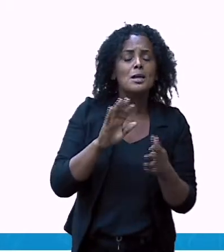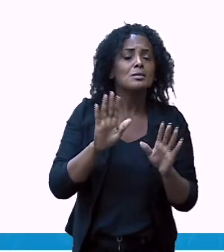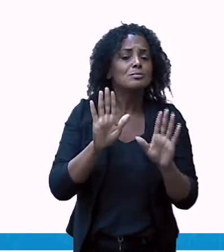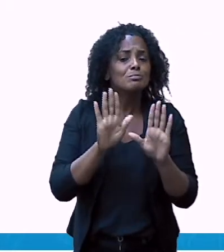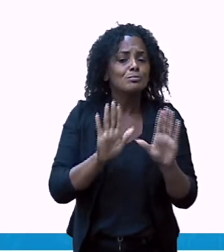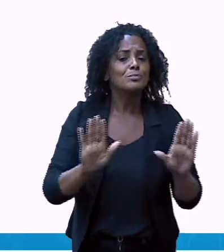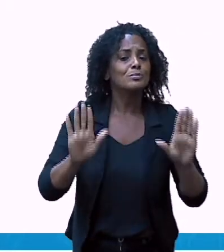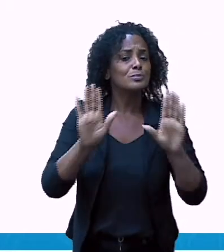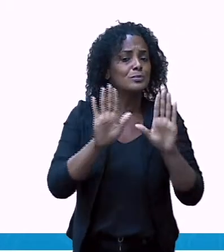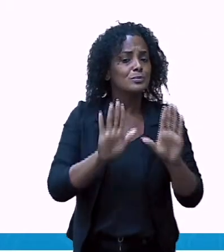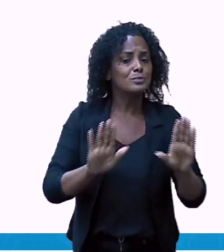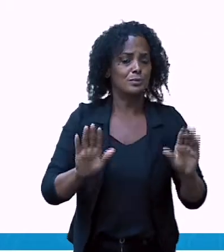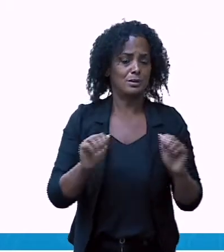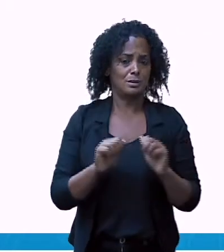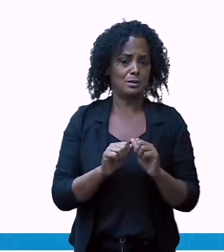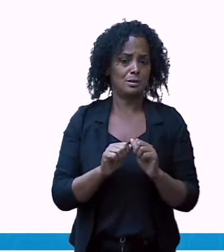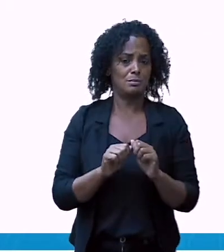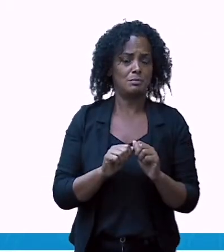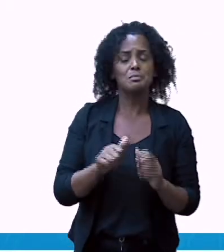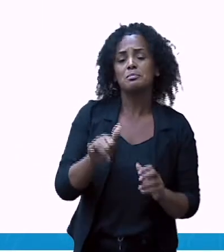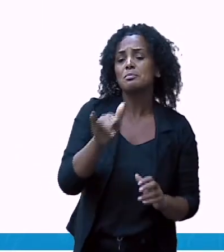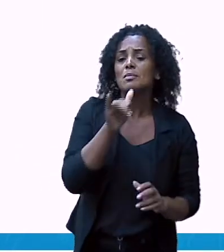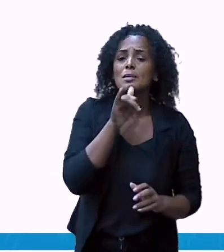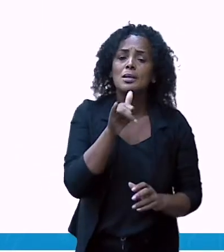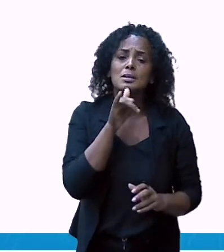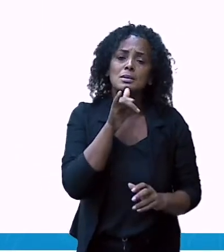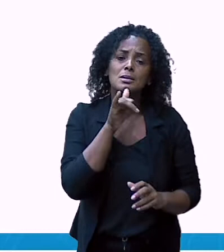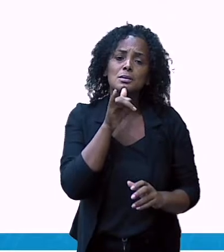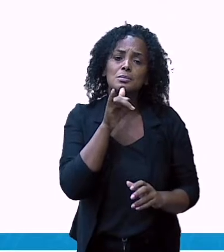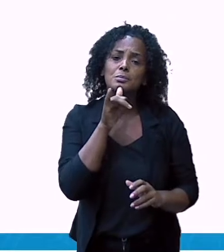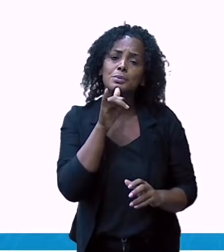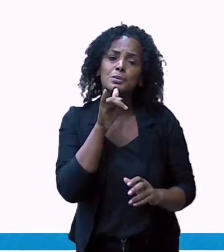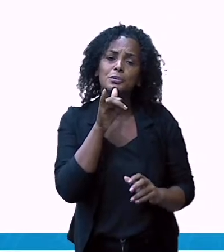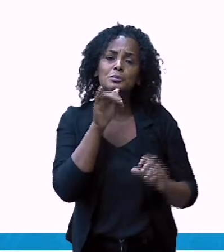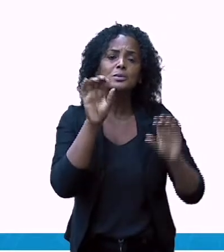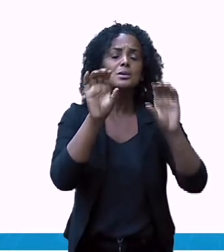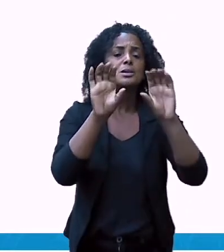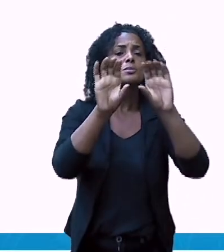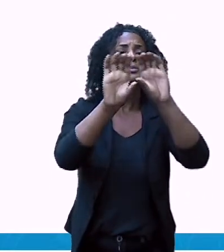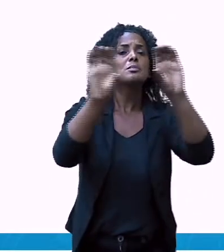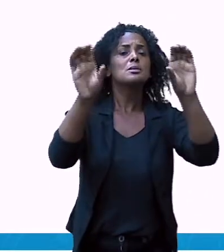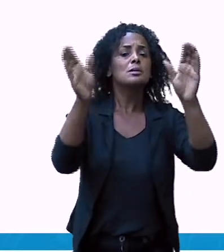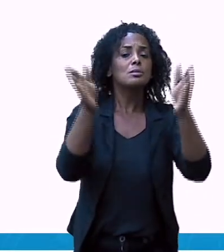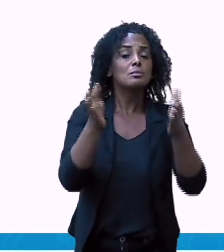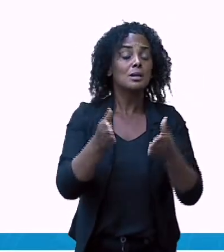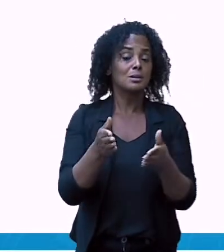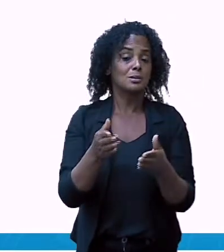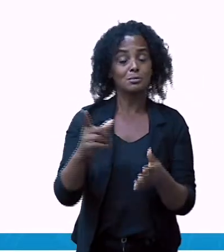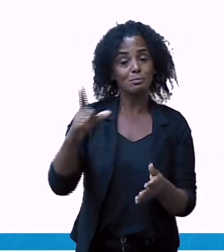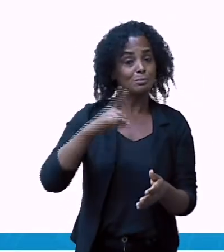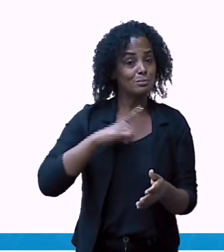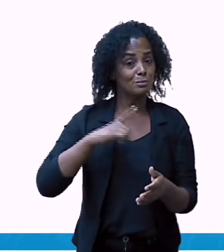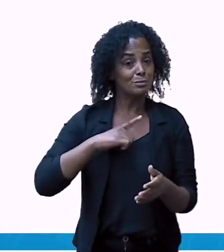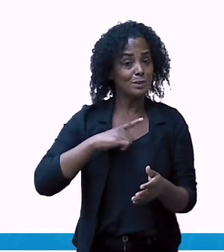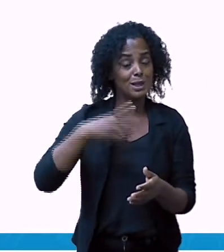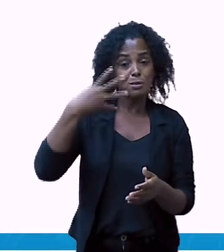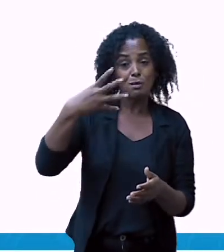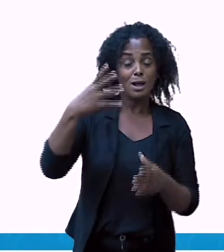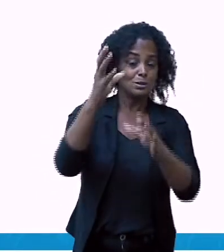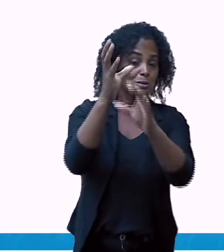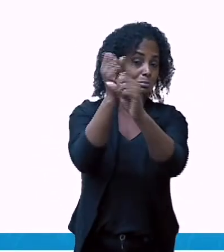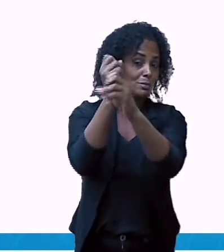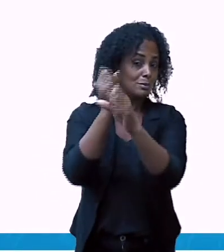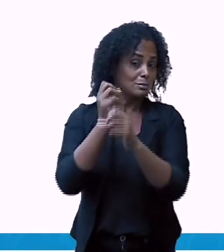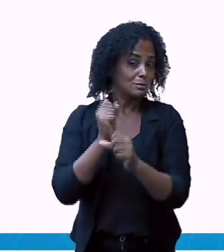resolver uma expressão numérica. Se uma expressão numérica aparecer as 4 operações,